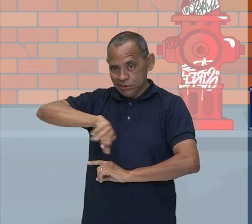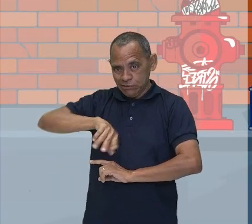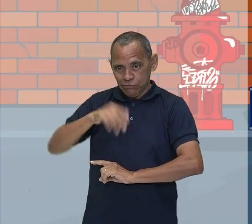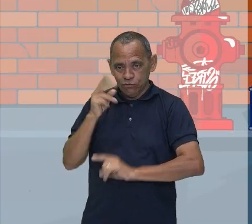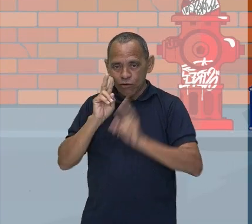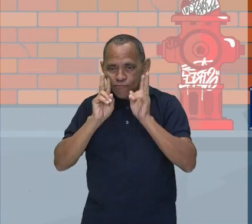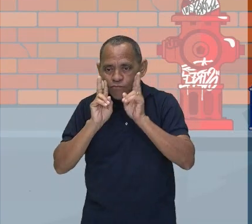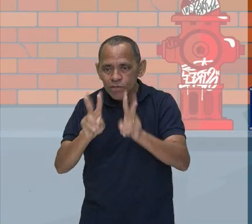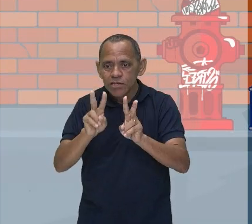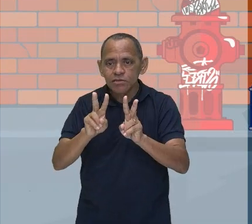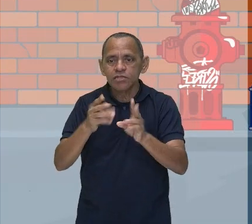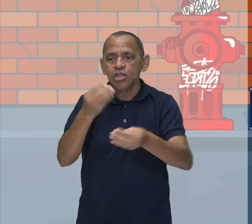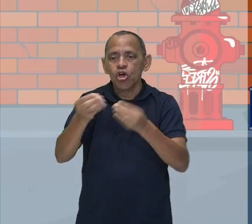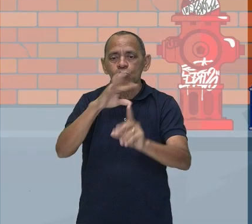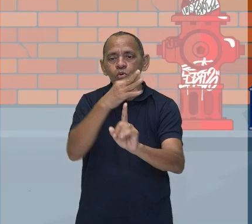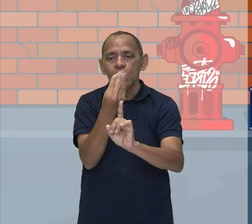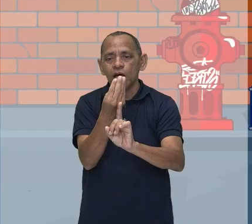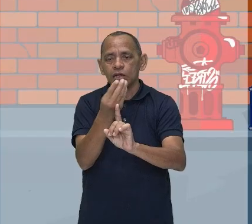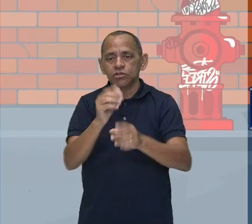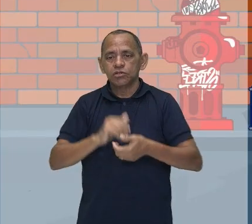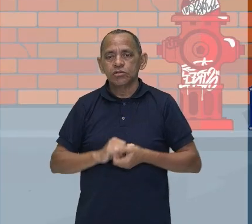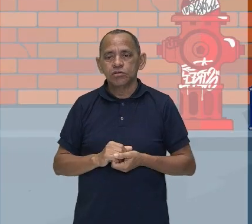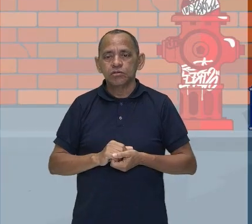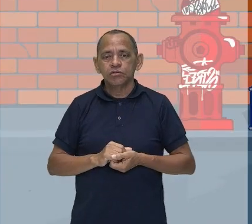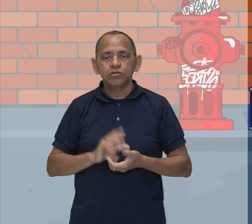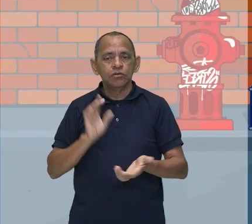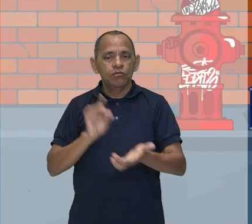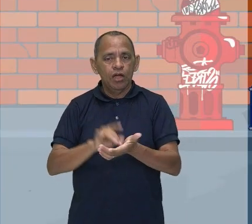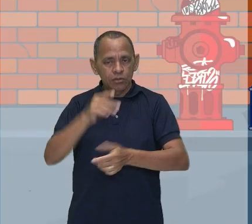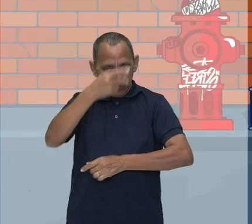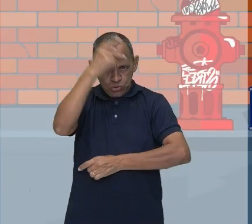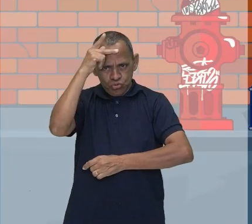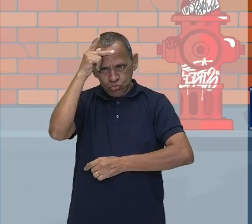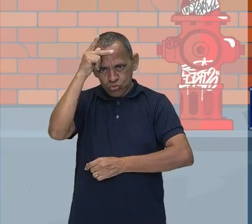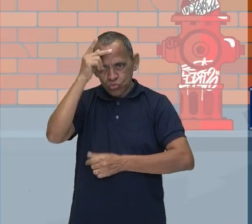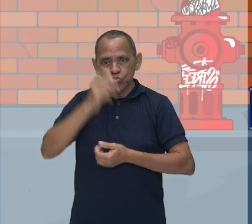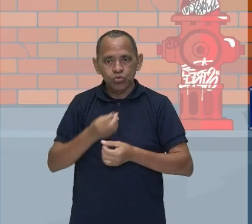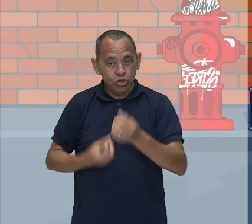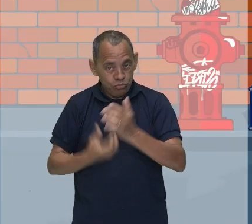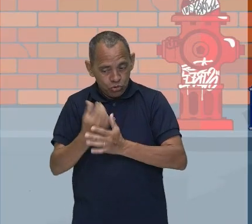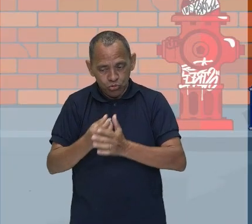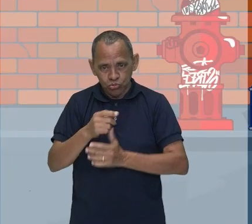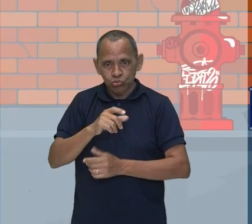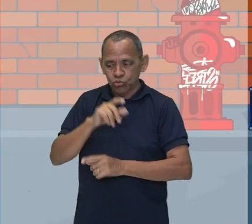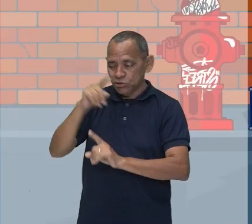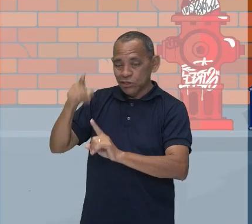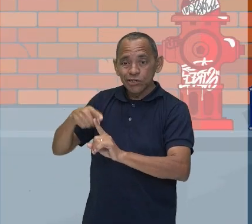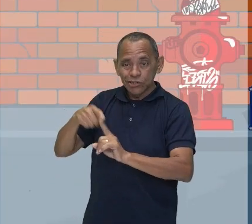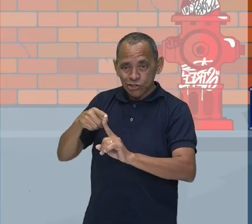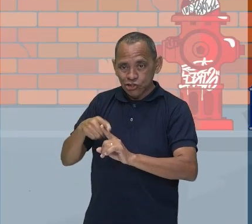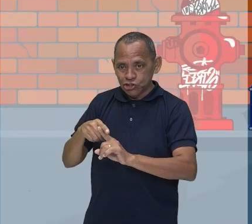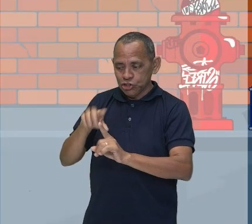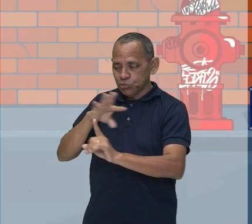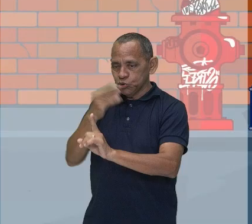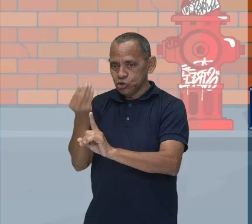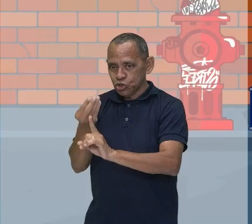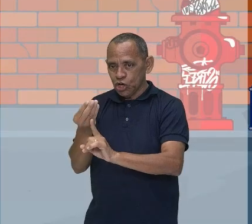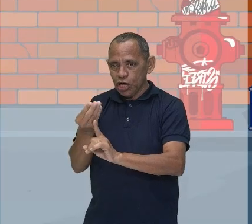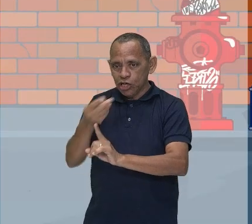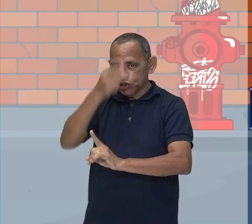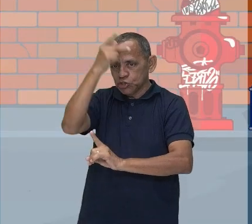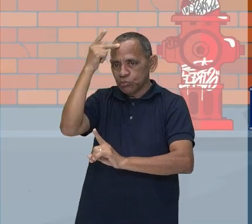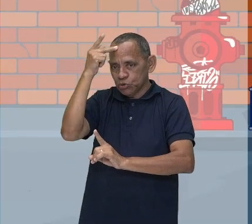como tal, uma vez que quem faz esse tipo de arte, né, são pessoas que